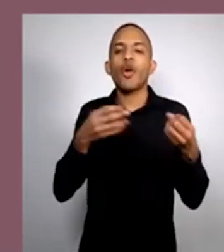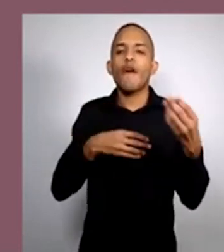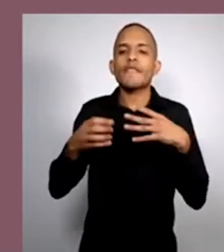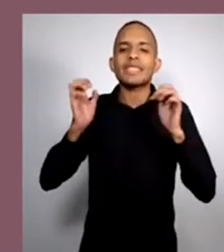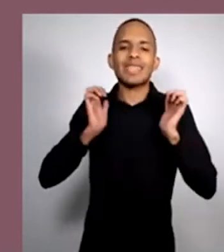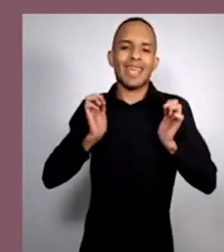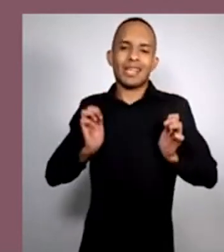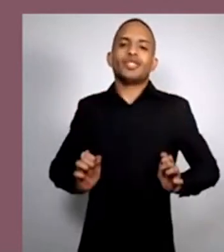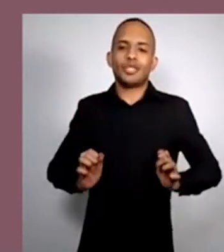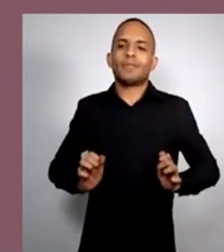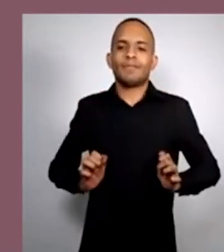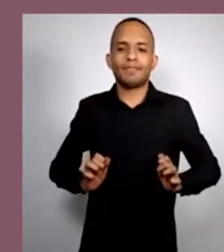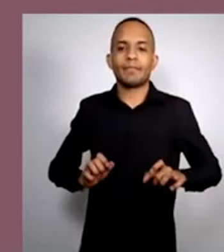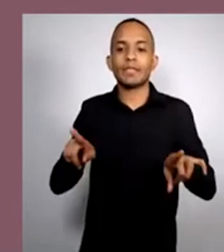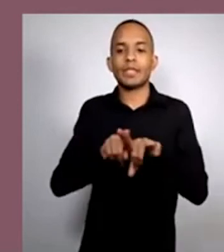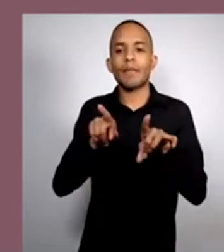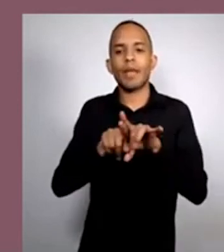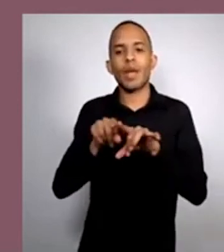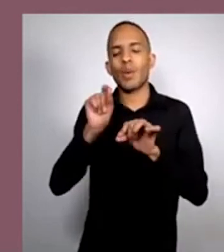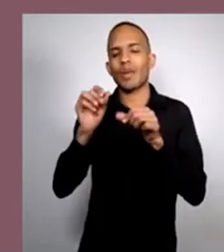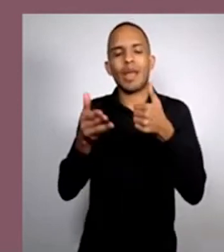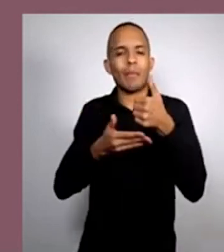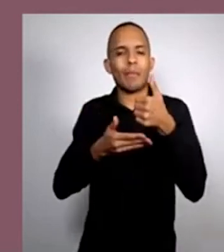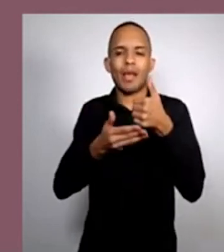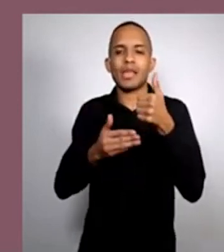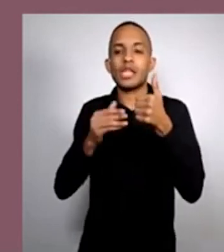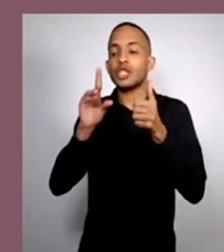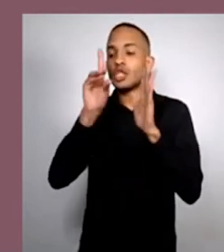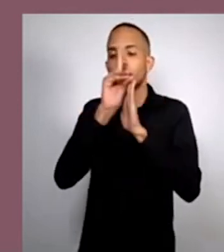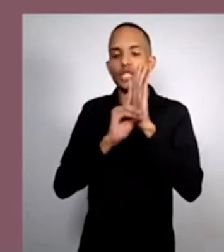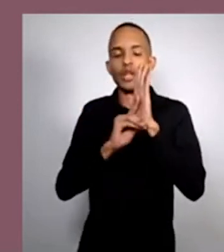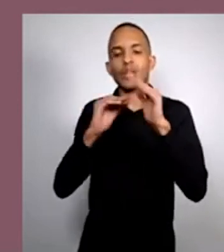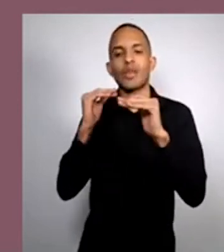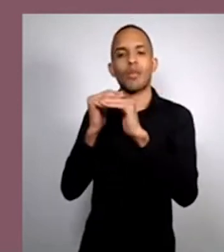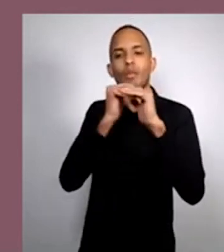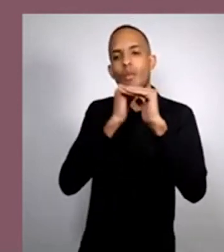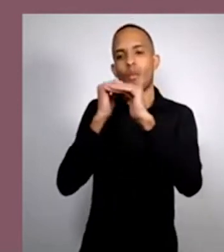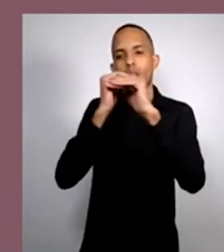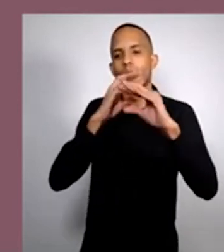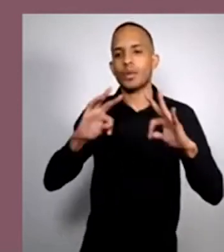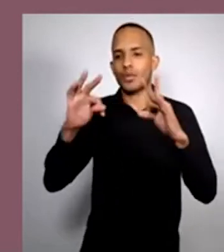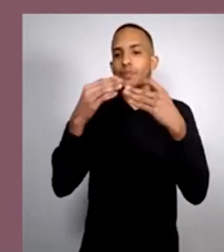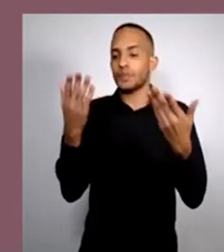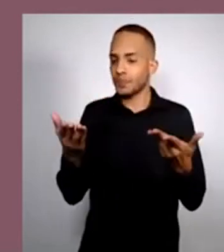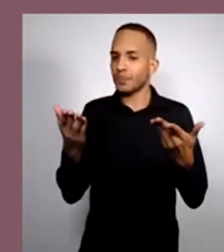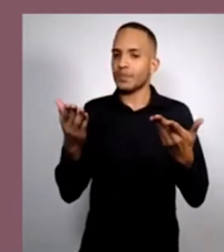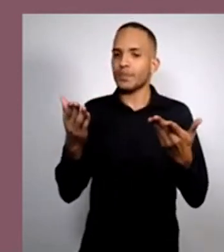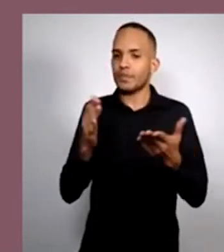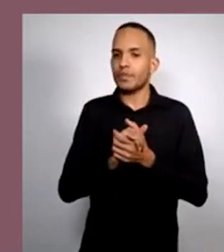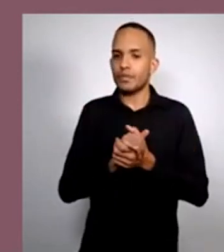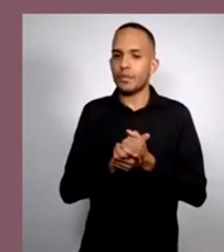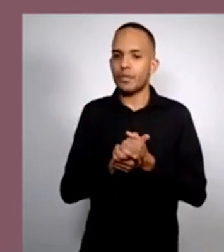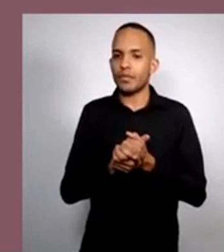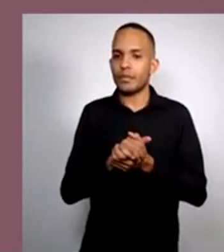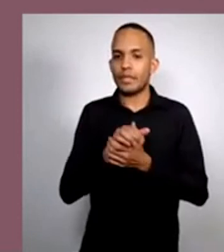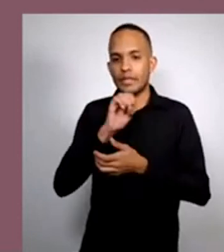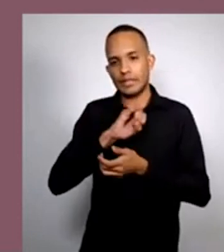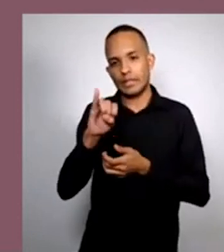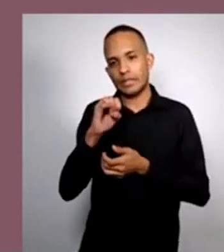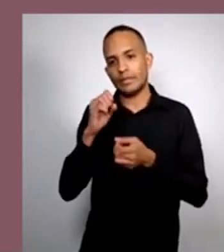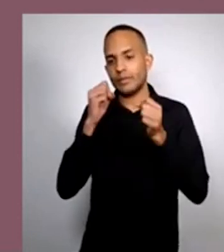que é o mínimo, né, direitos iguais para todos, né, sem exceção. E se eu